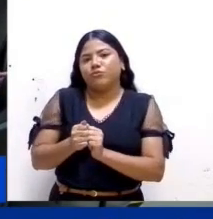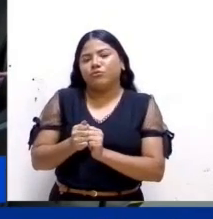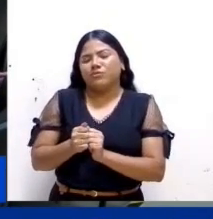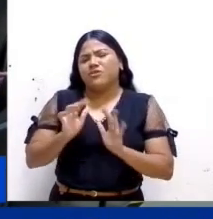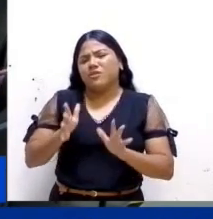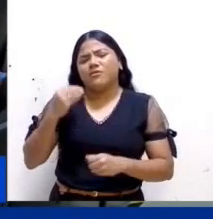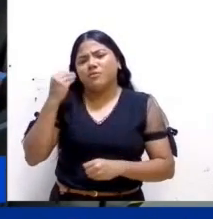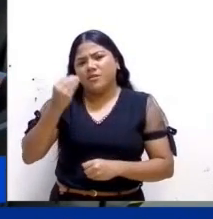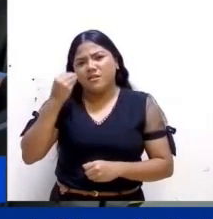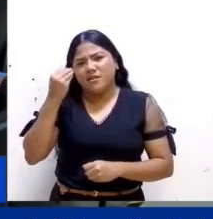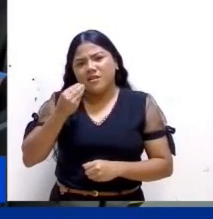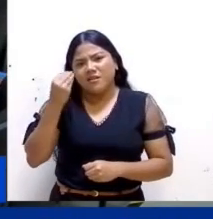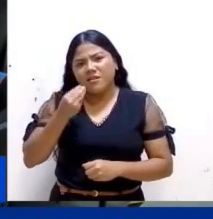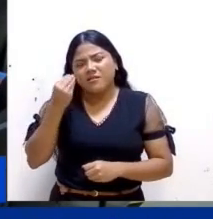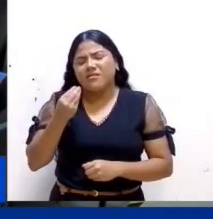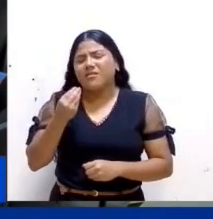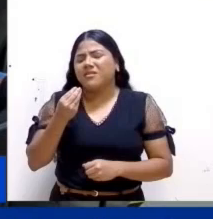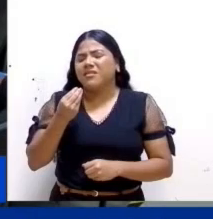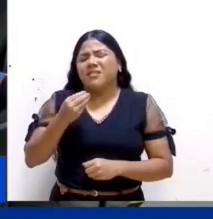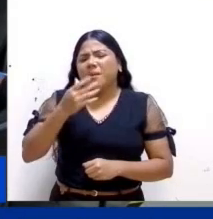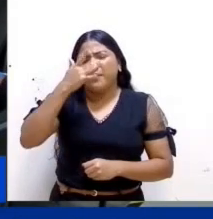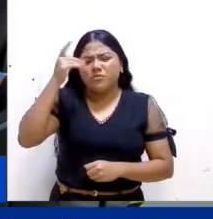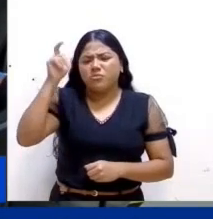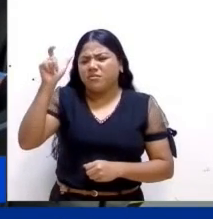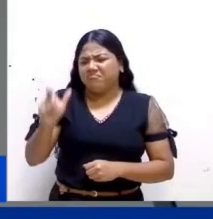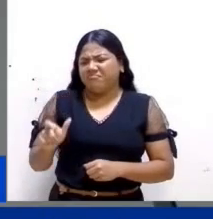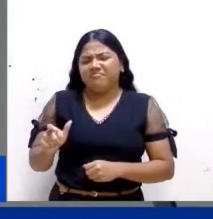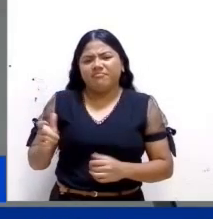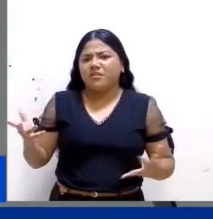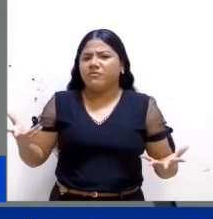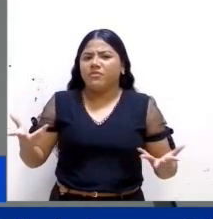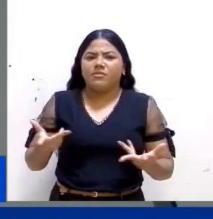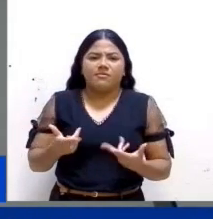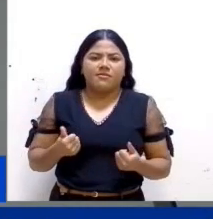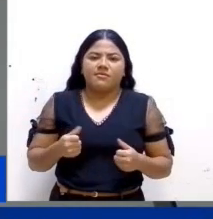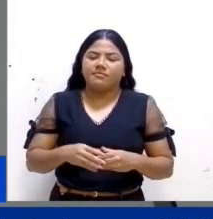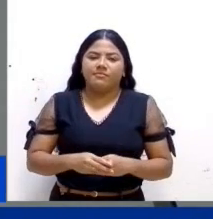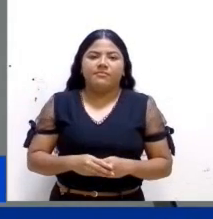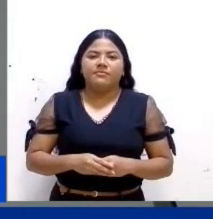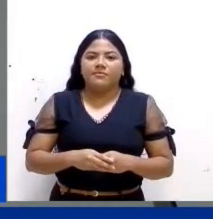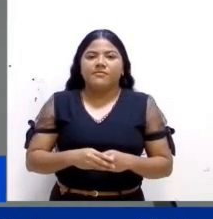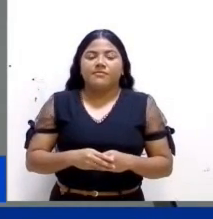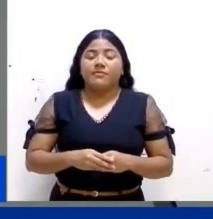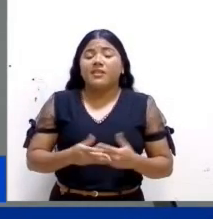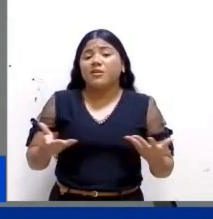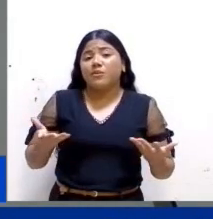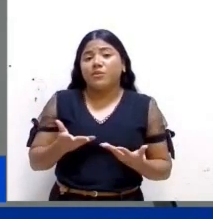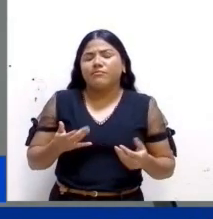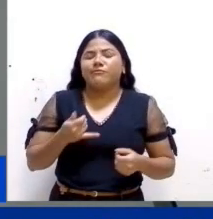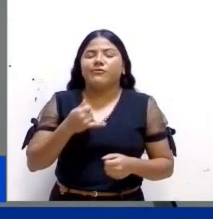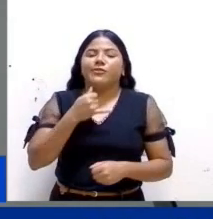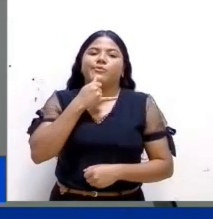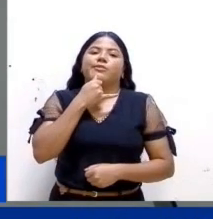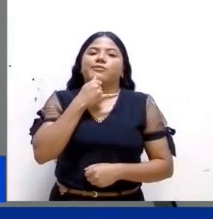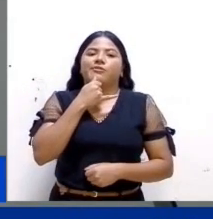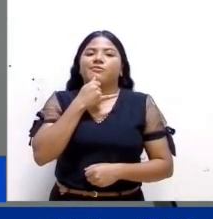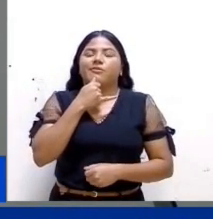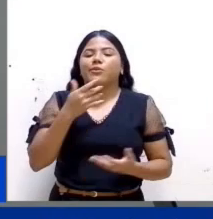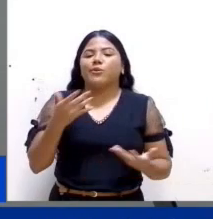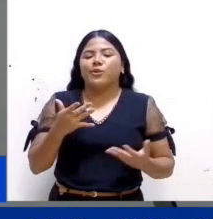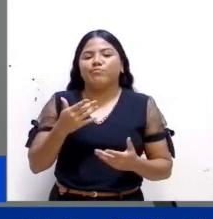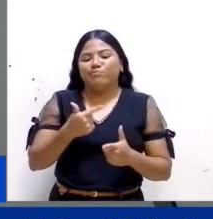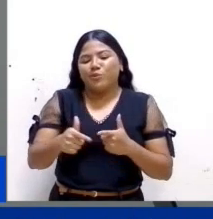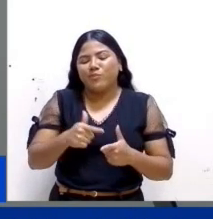conheçam. Excepcional pessoa, muito estudioso. E agora, olha, infelizmente com problema de saúde, né,